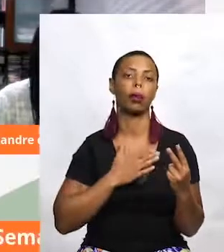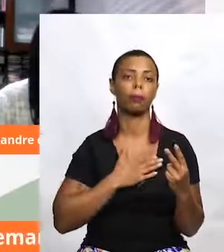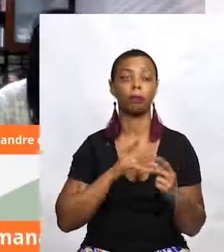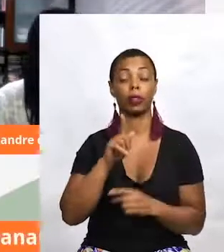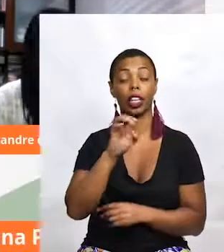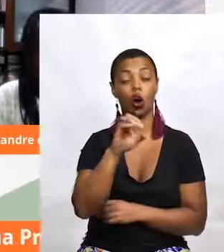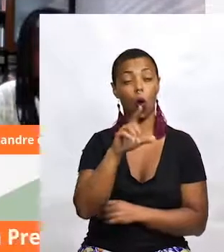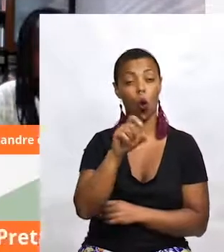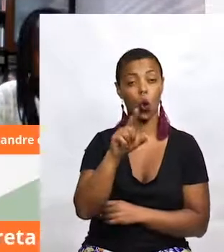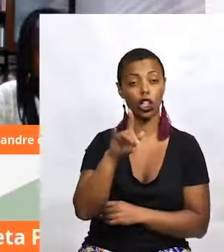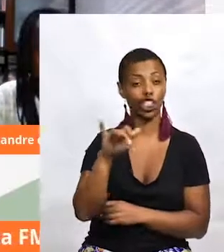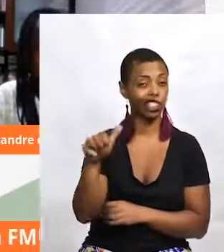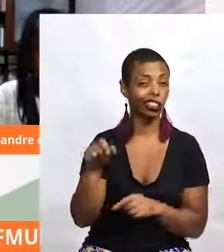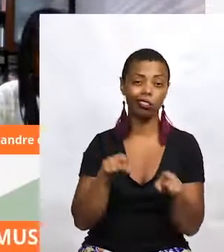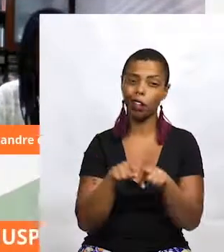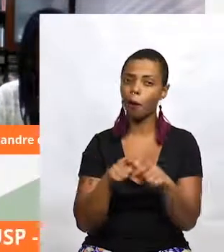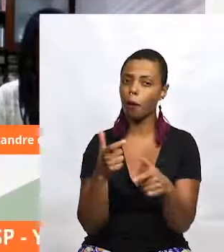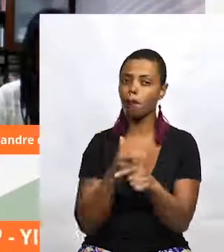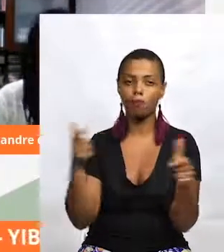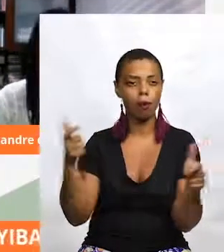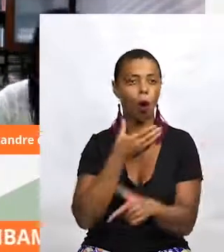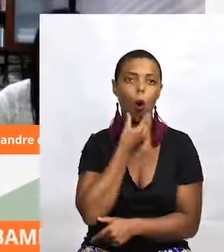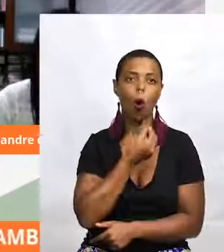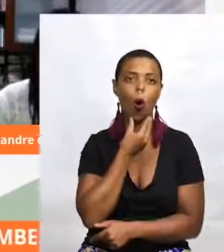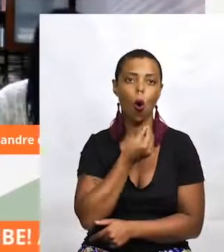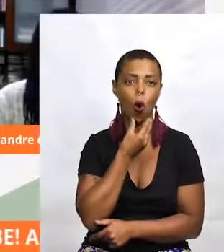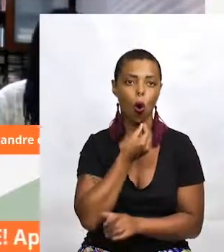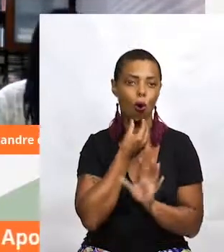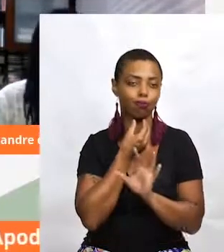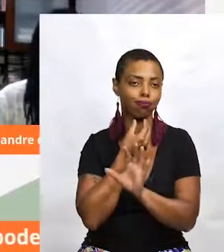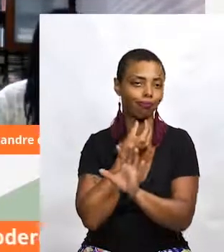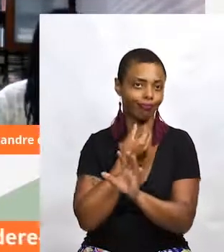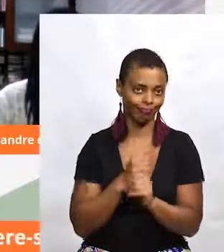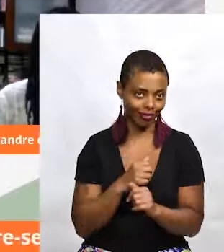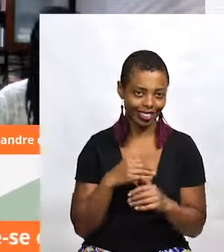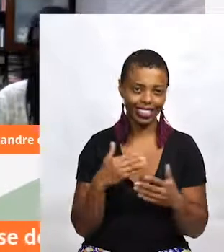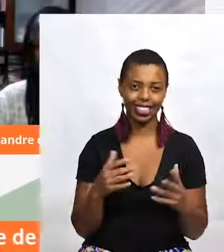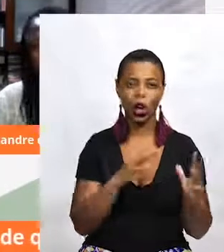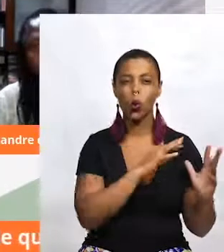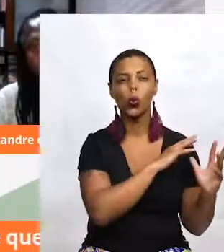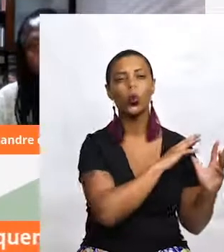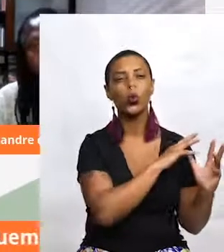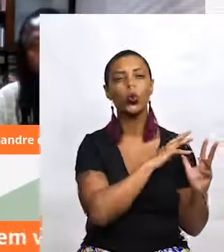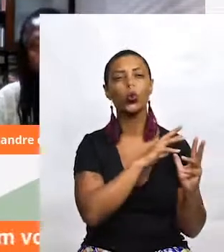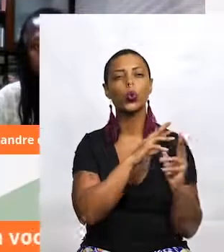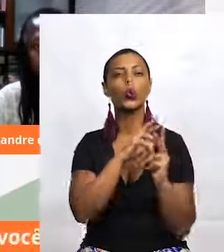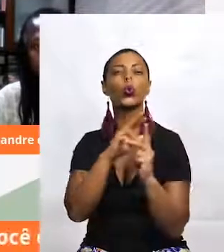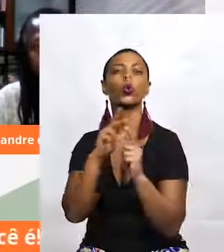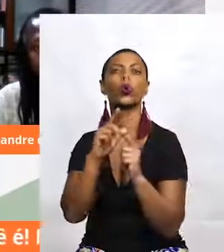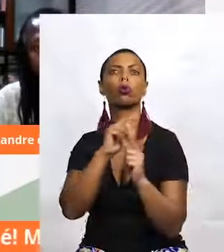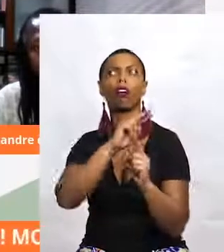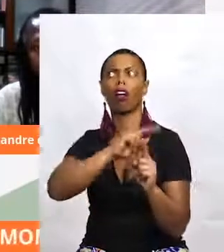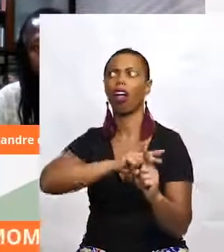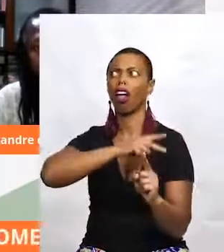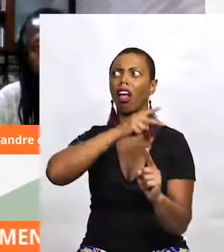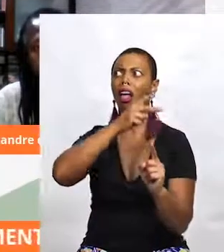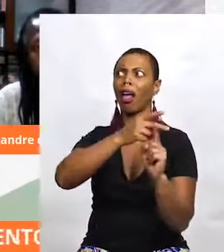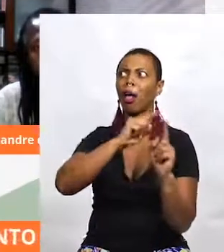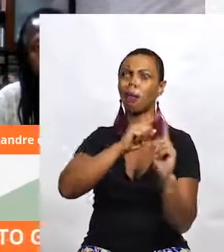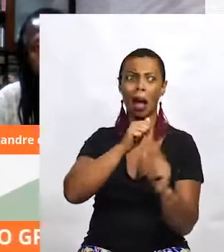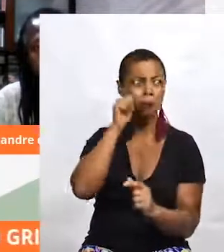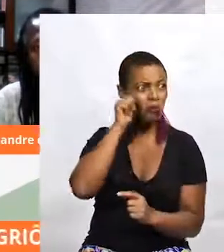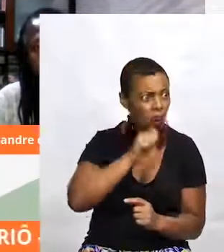geologia também é um campo muito masculinizado, então, tudo era amplificado por ser uma mulher negra num